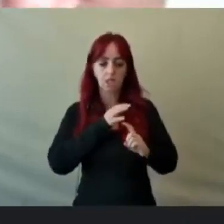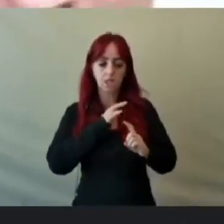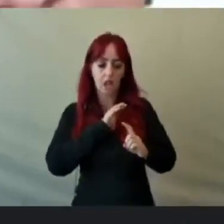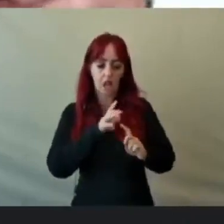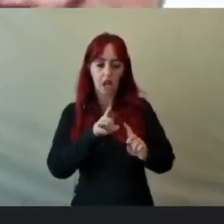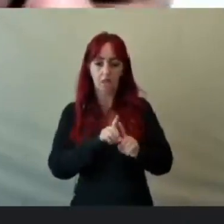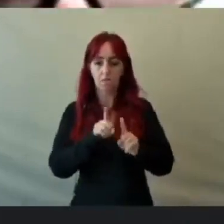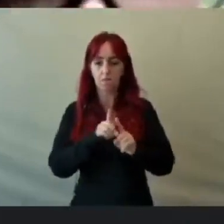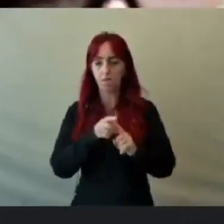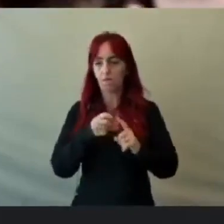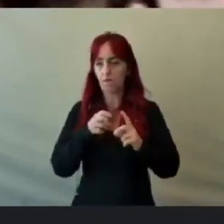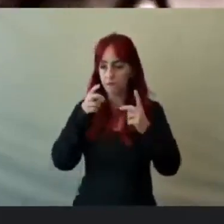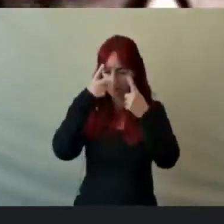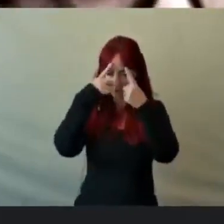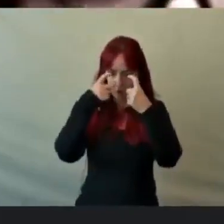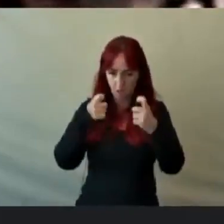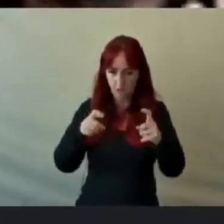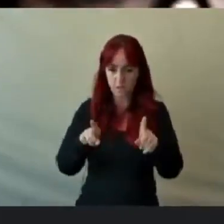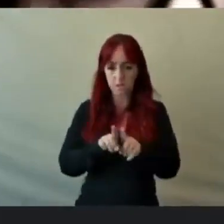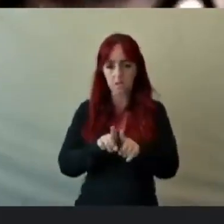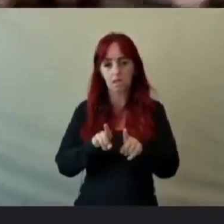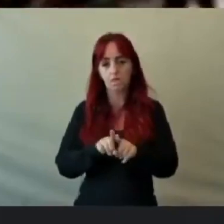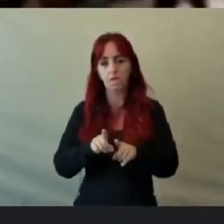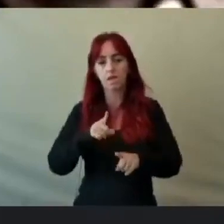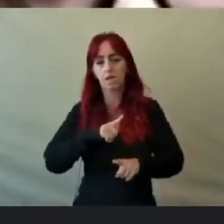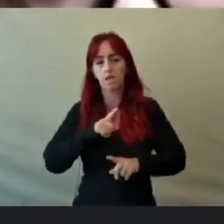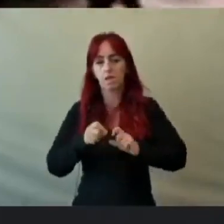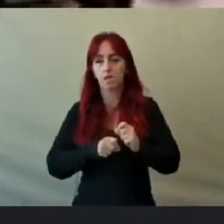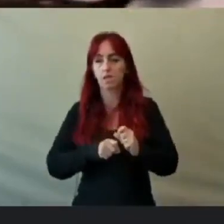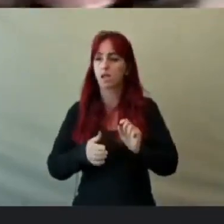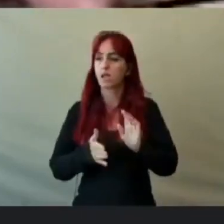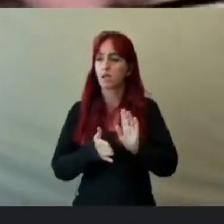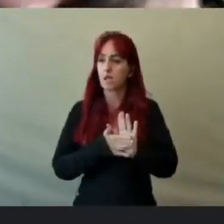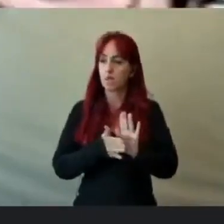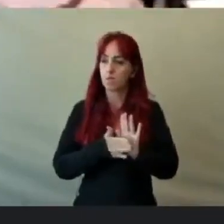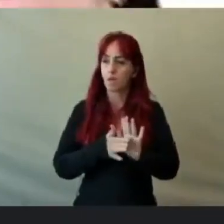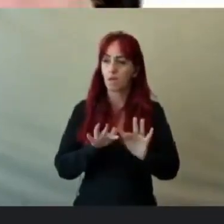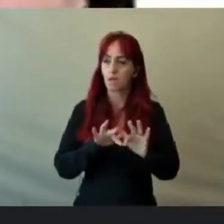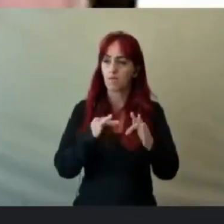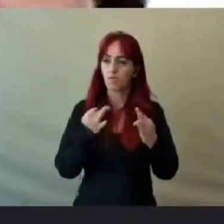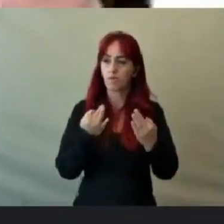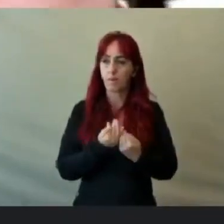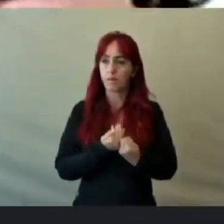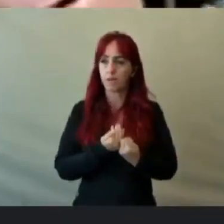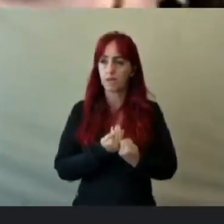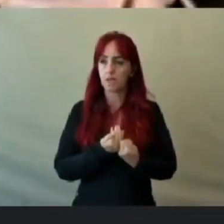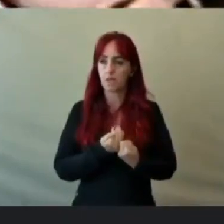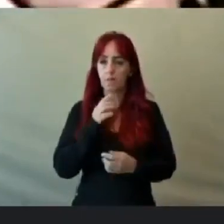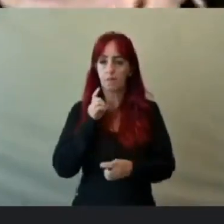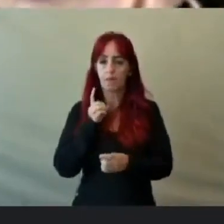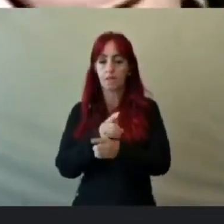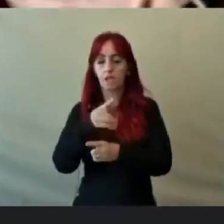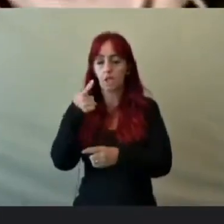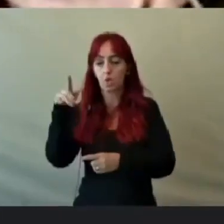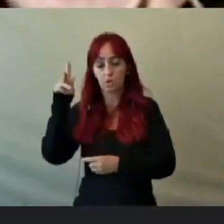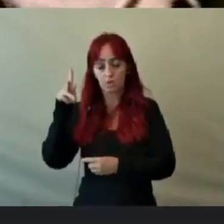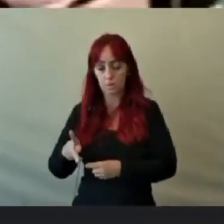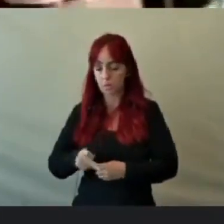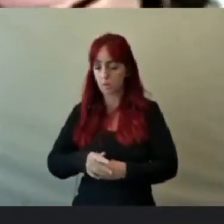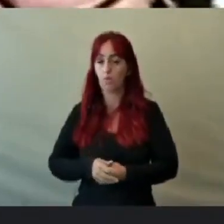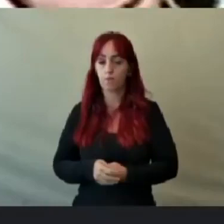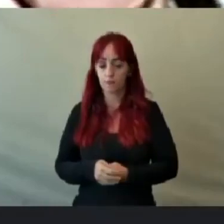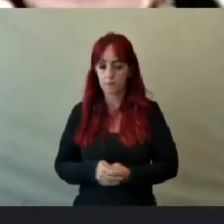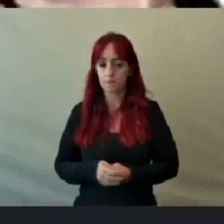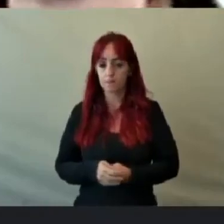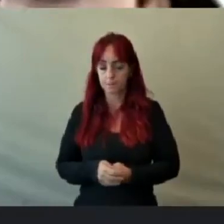cuidadores que tem demandas né da família para atender outras questões que não são possíveis a eles os cuidadores do programa também